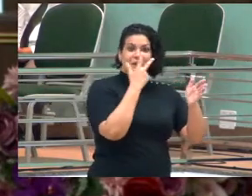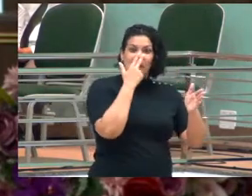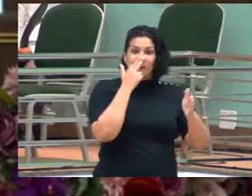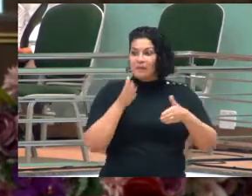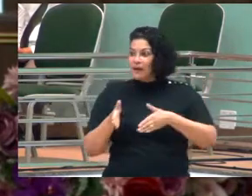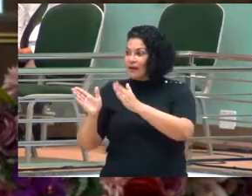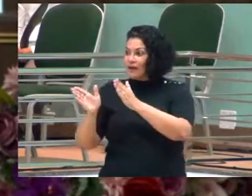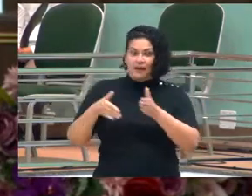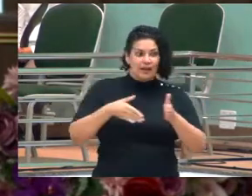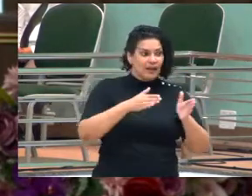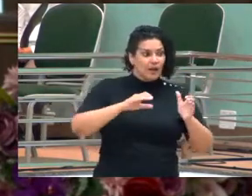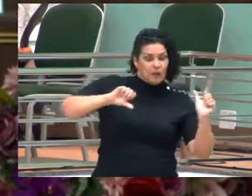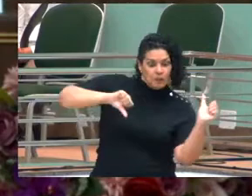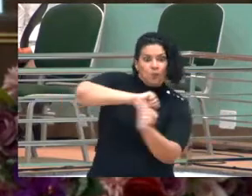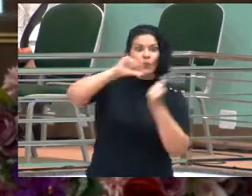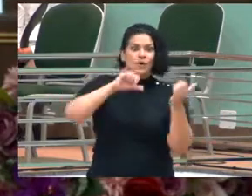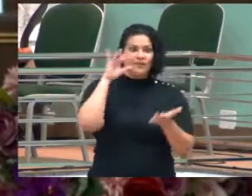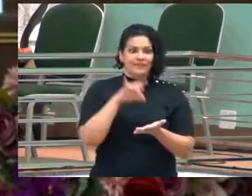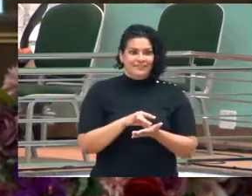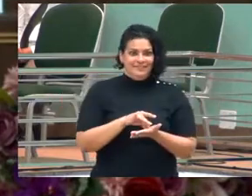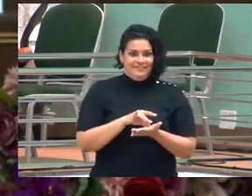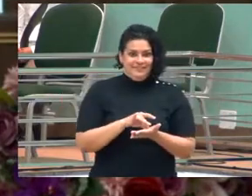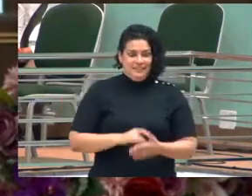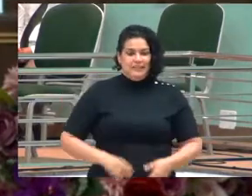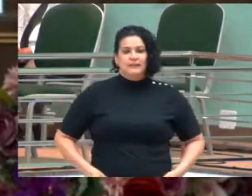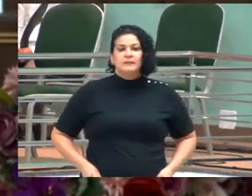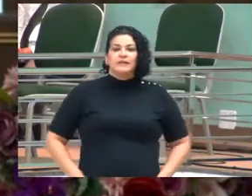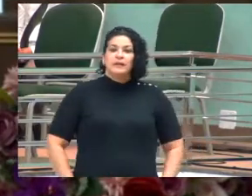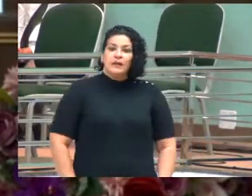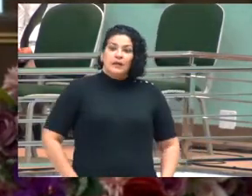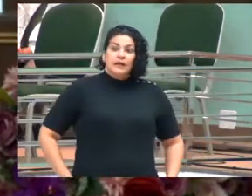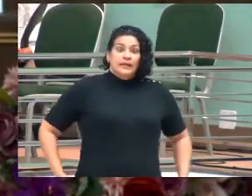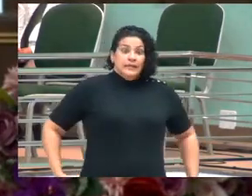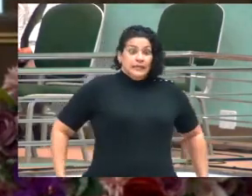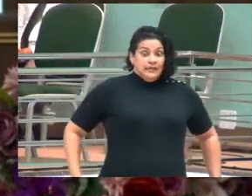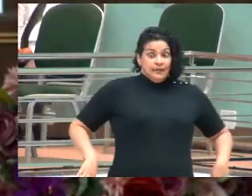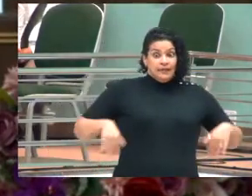Várias vezes eu citei o que o profeta Isaías já tinha dito.